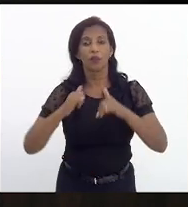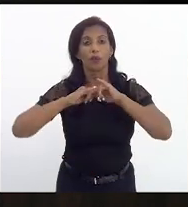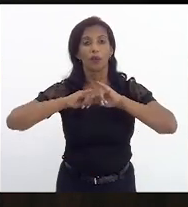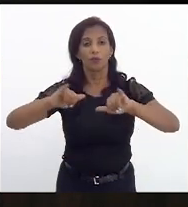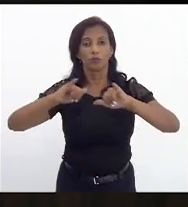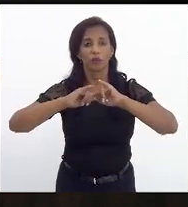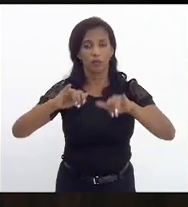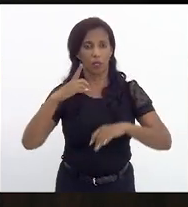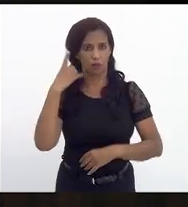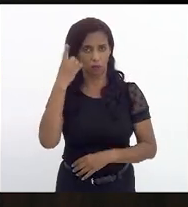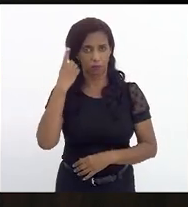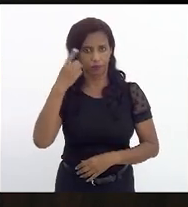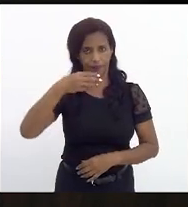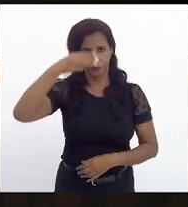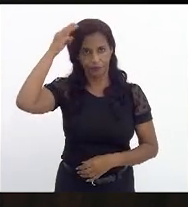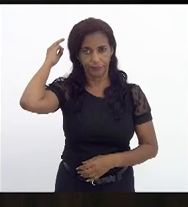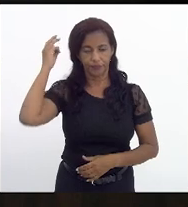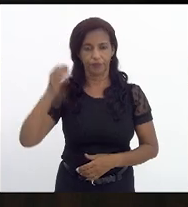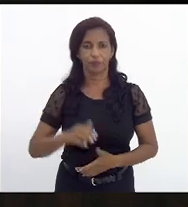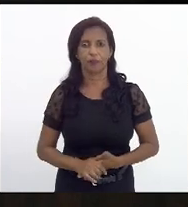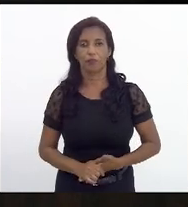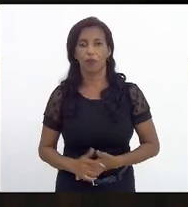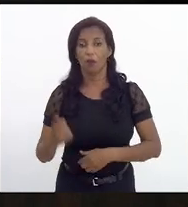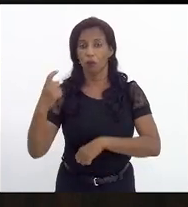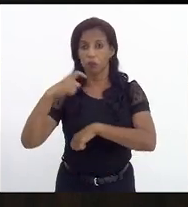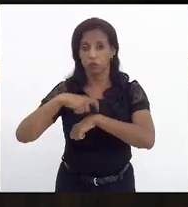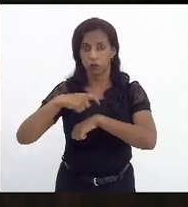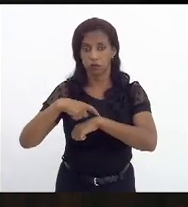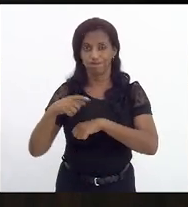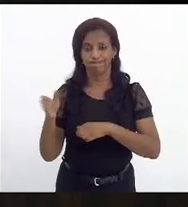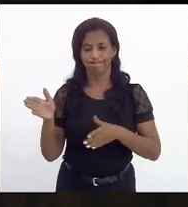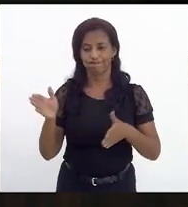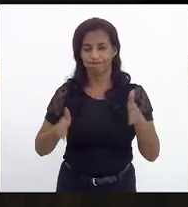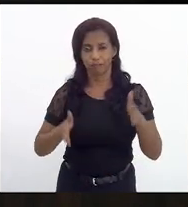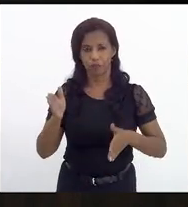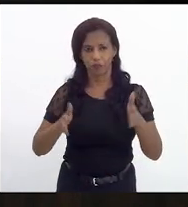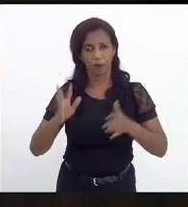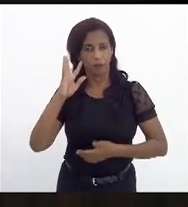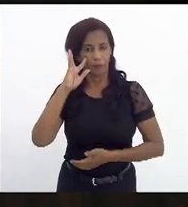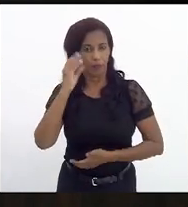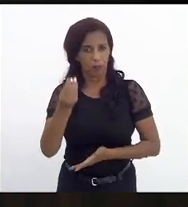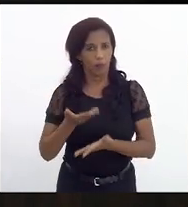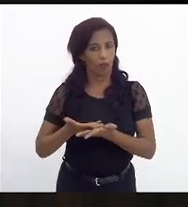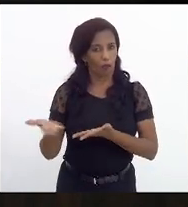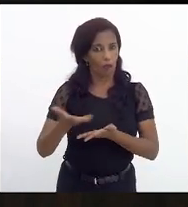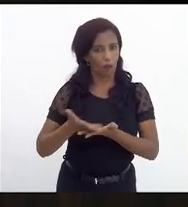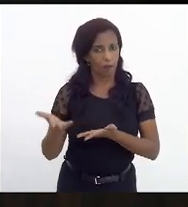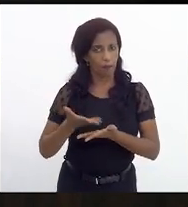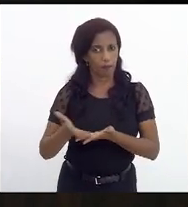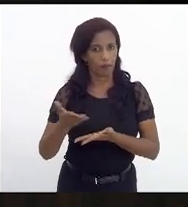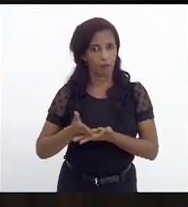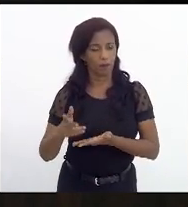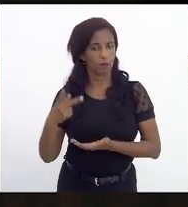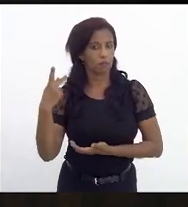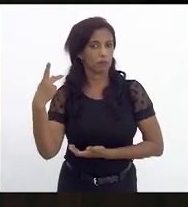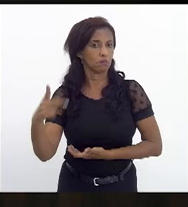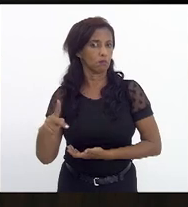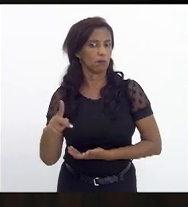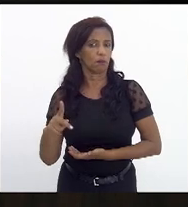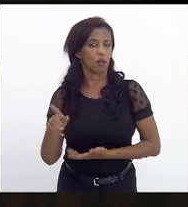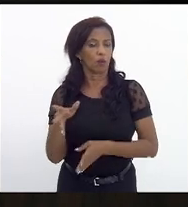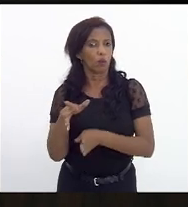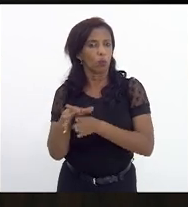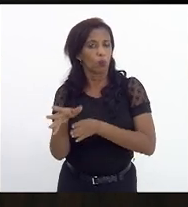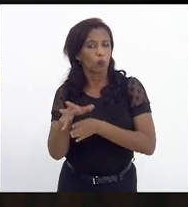anunciado? Deputado Márcio, o prazo para sanção e encaminhamento para o